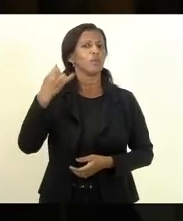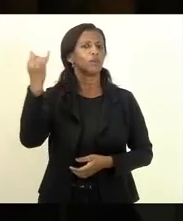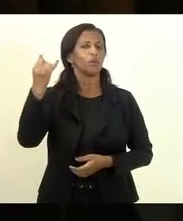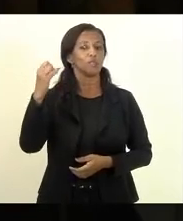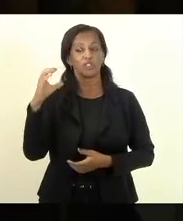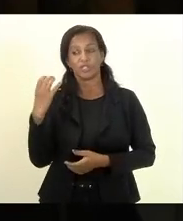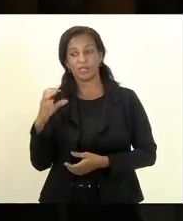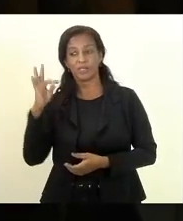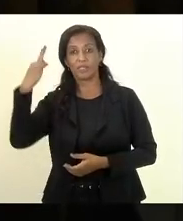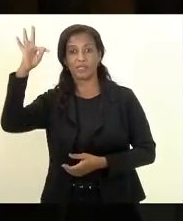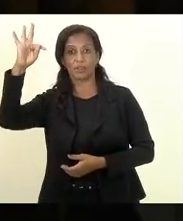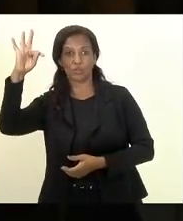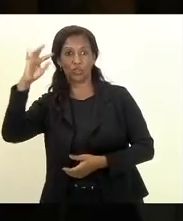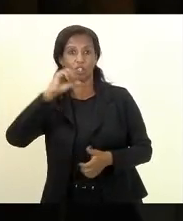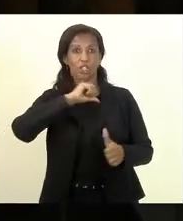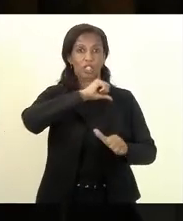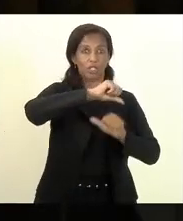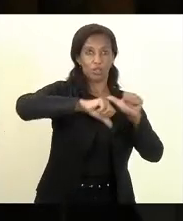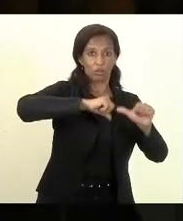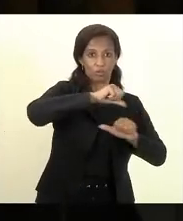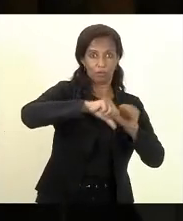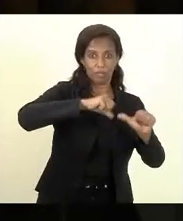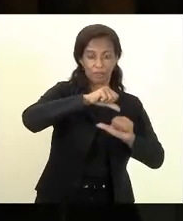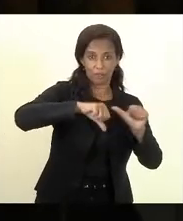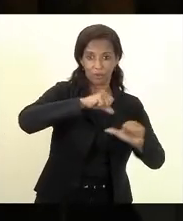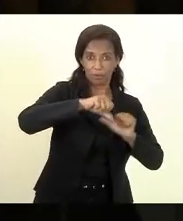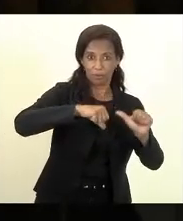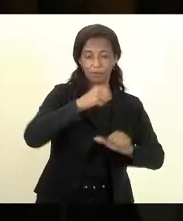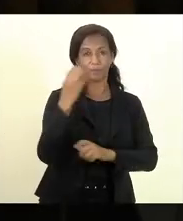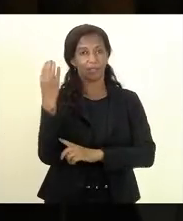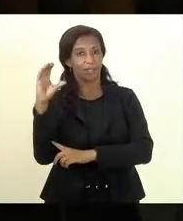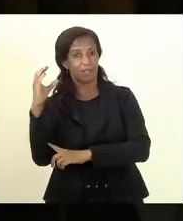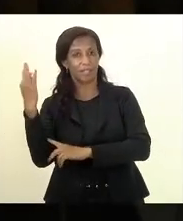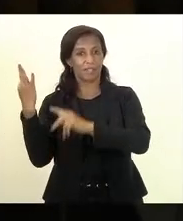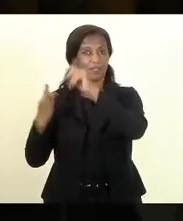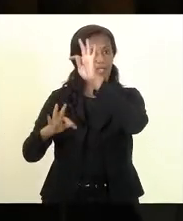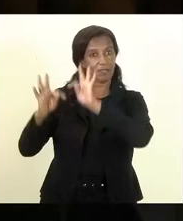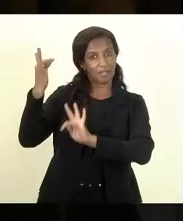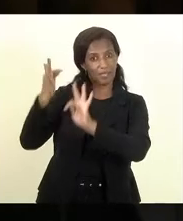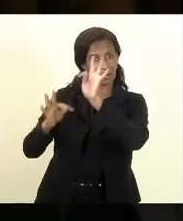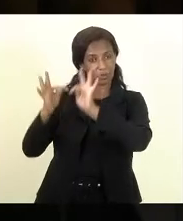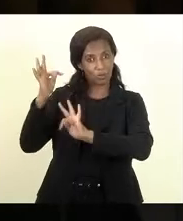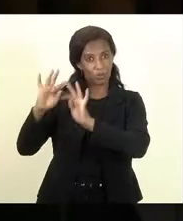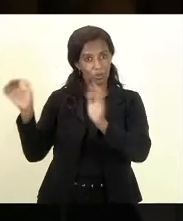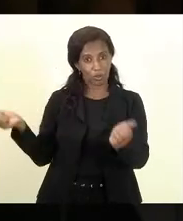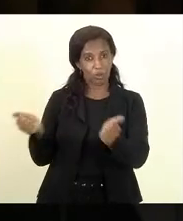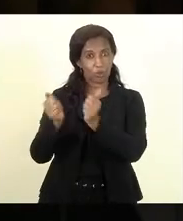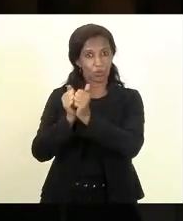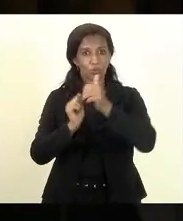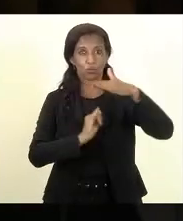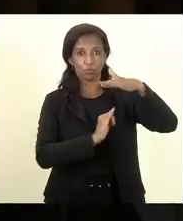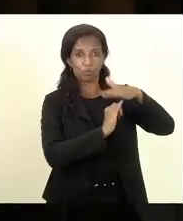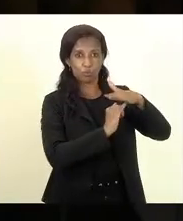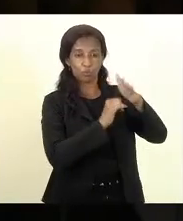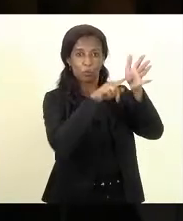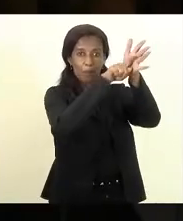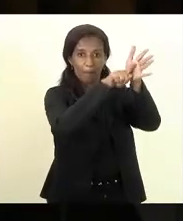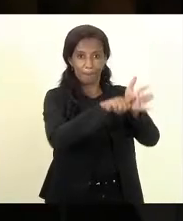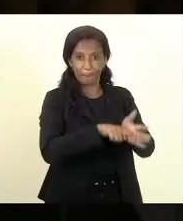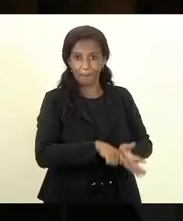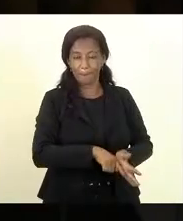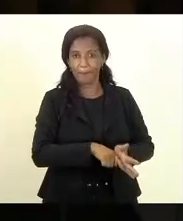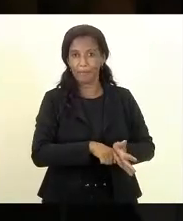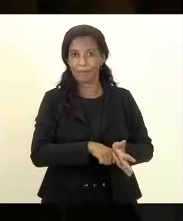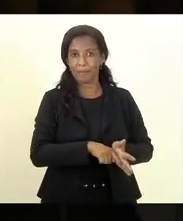ciência, tecnologia e inovação, que a inovação é a transformação da ciência e da tecnologia produzidas, né, nos institutos de pesquisa e nas universidades